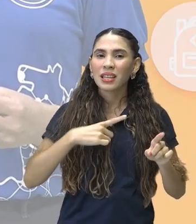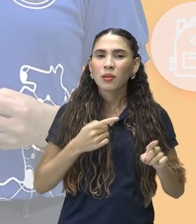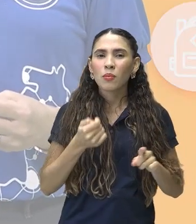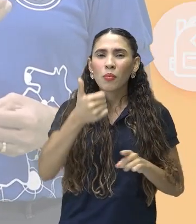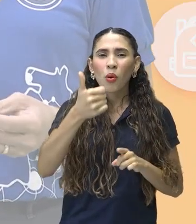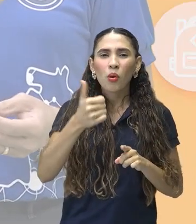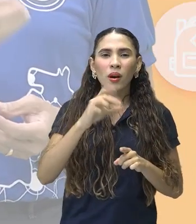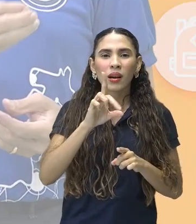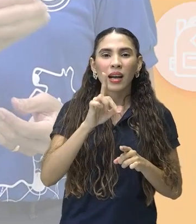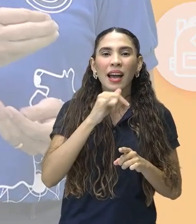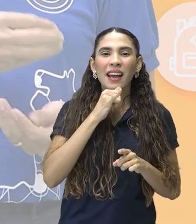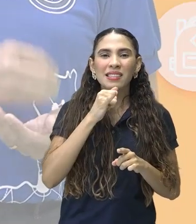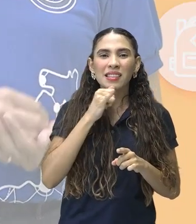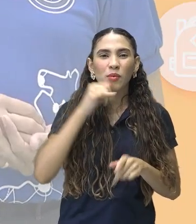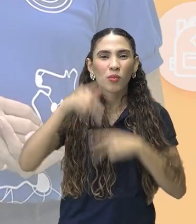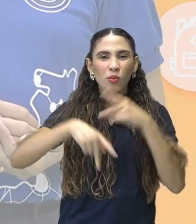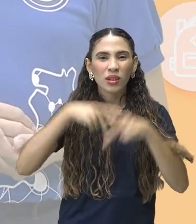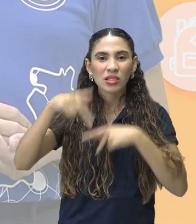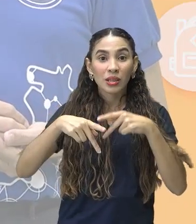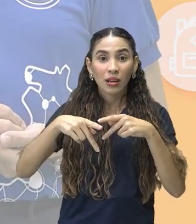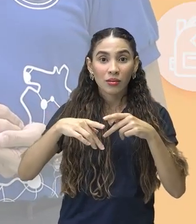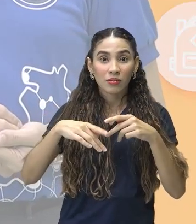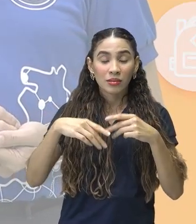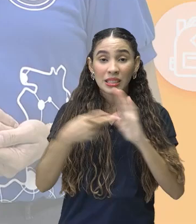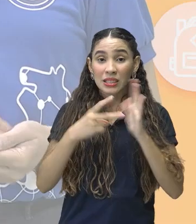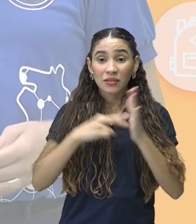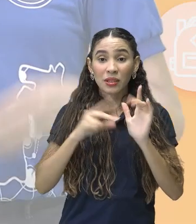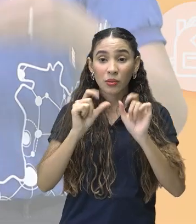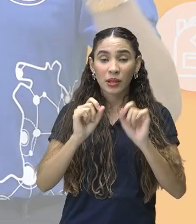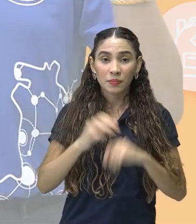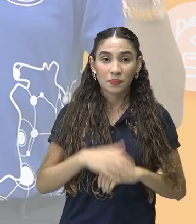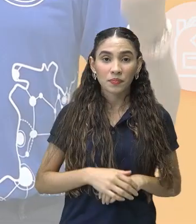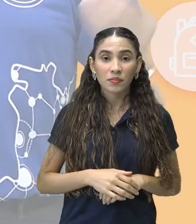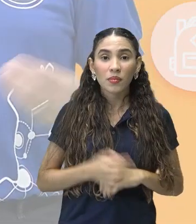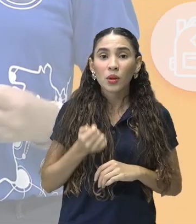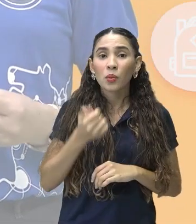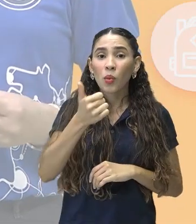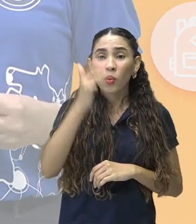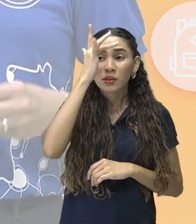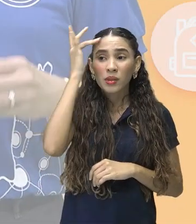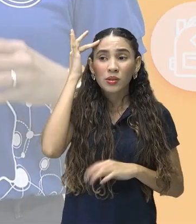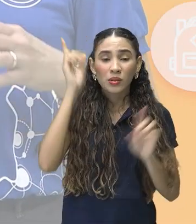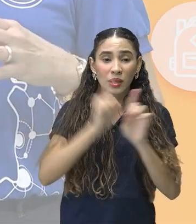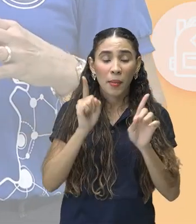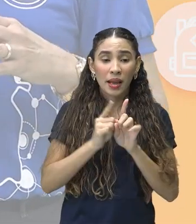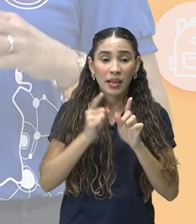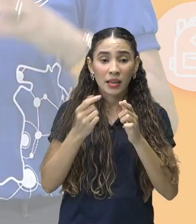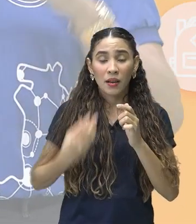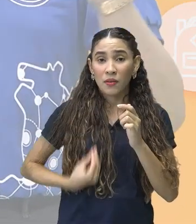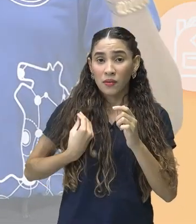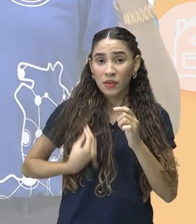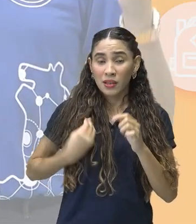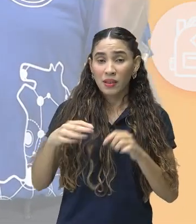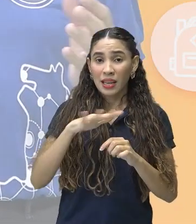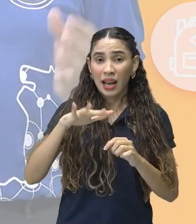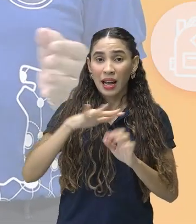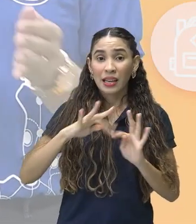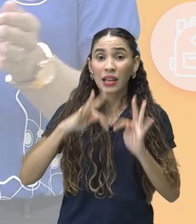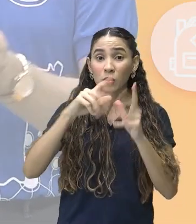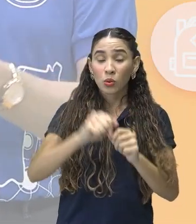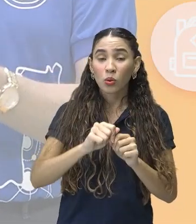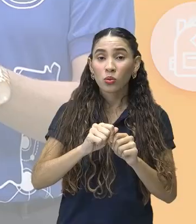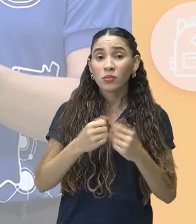pouca densidade populacional. Ou seja, poucas pessoas habitam a região como um